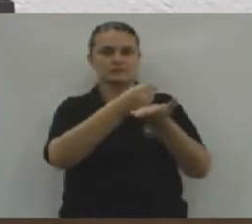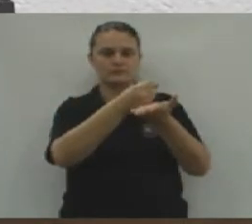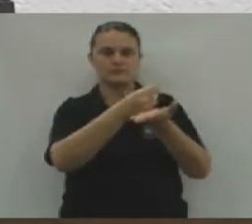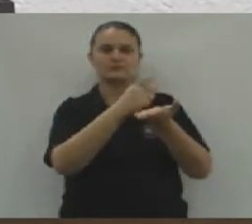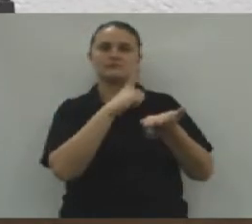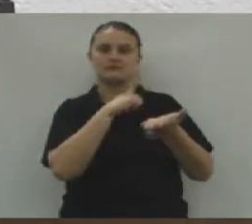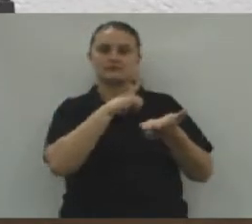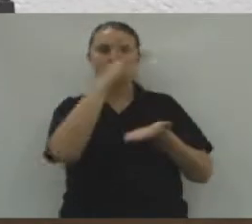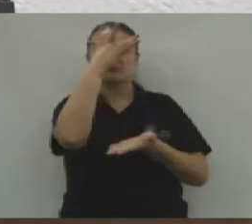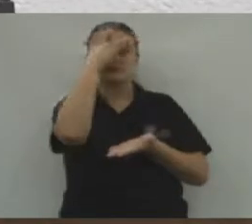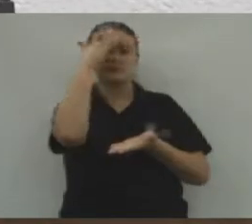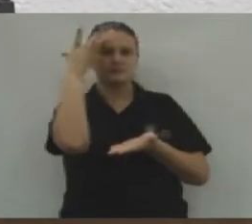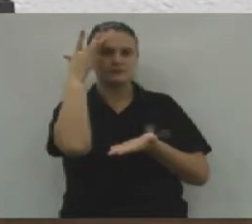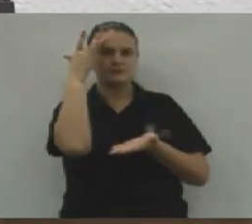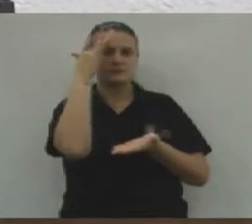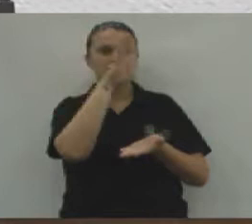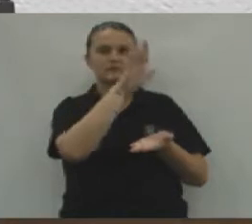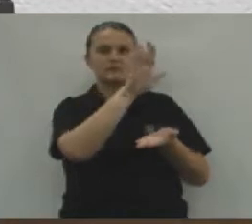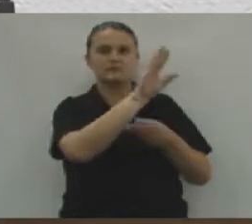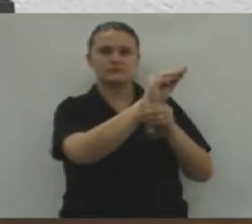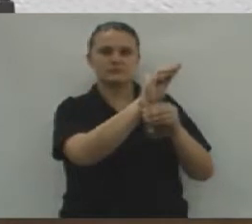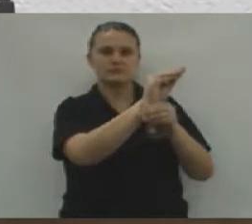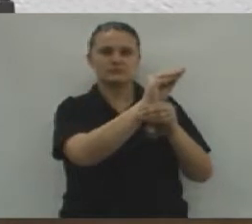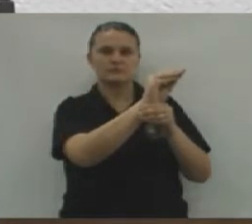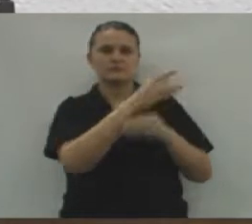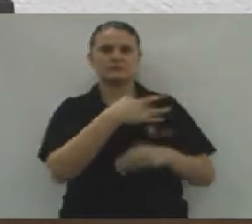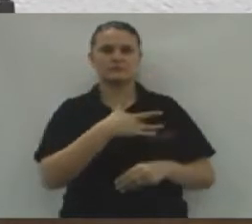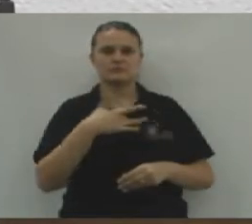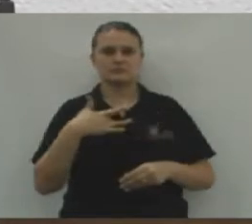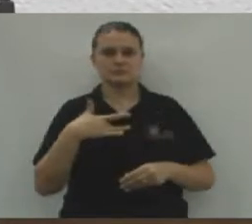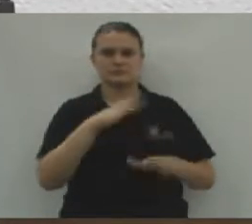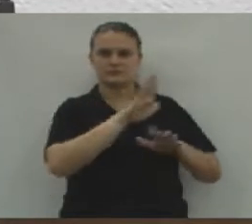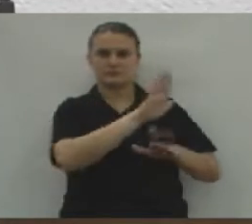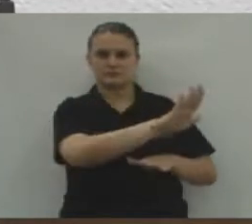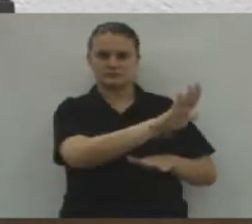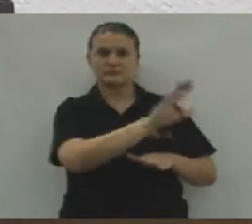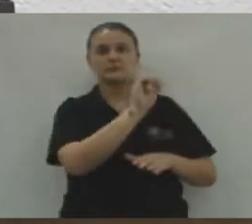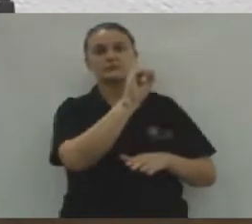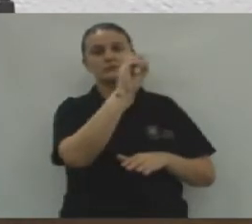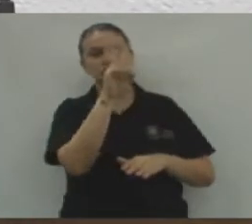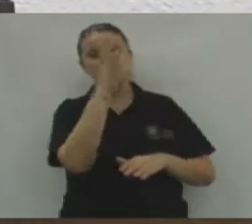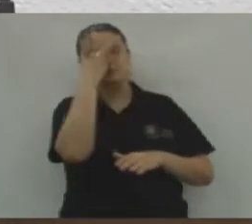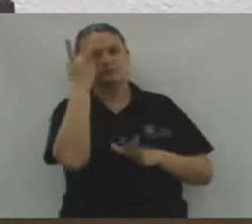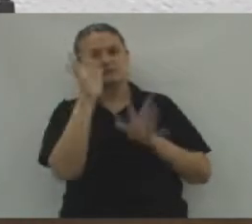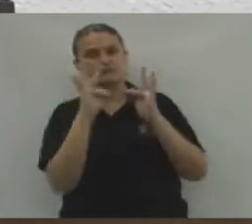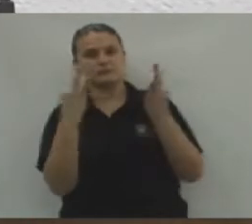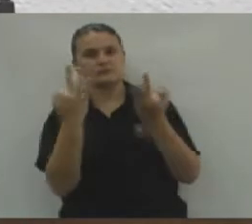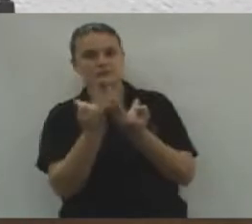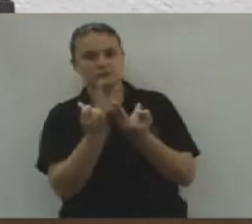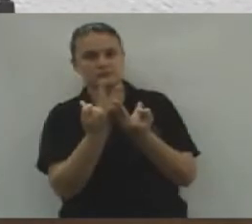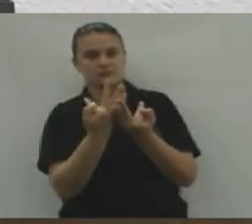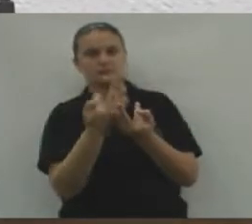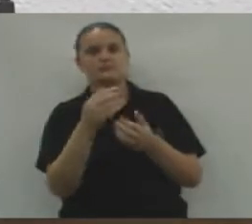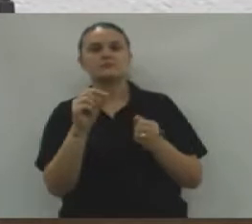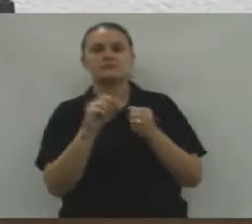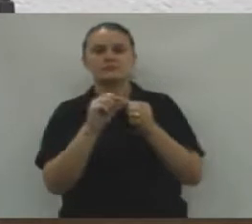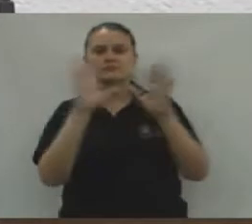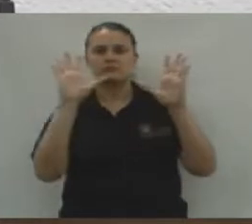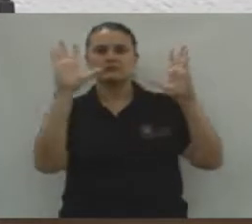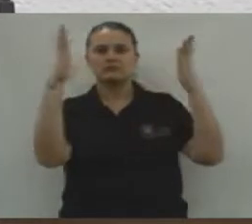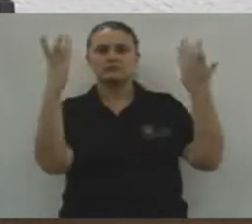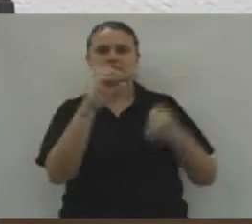abrigará pacientes em tratamento de saúde e ou seus acompanhantes, a realizar-se no dia